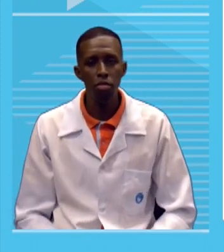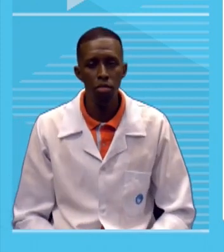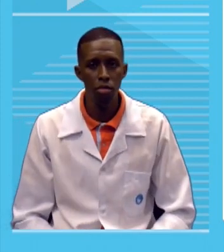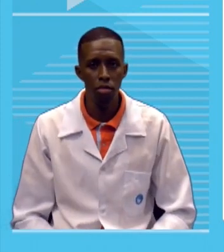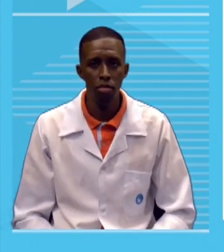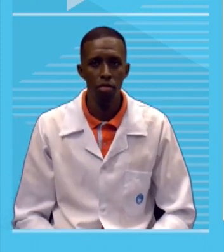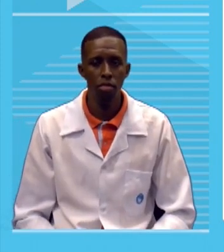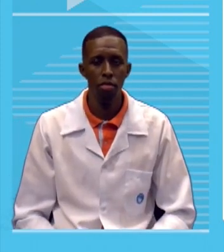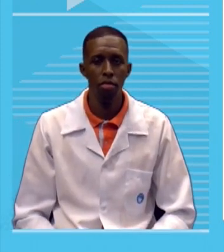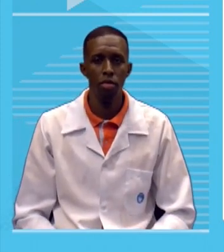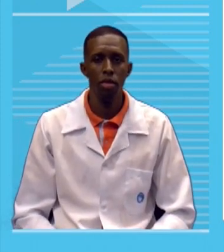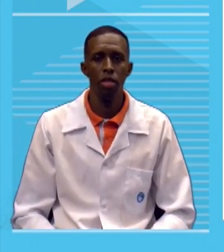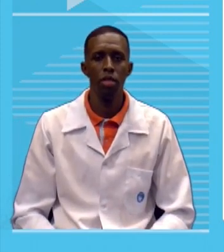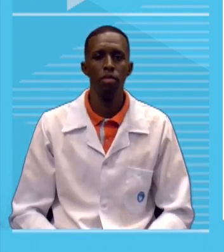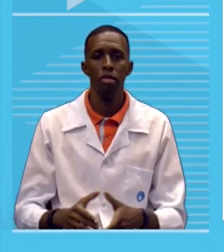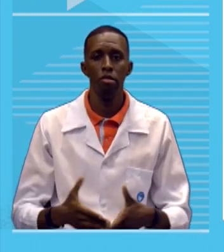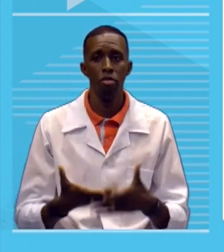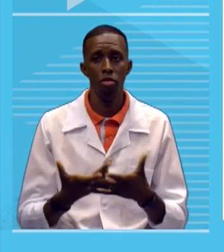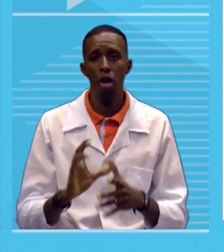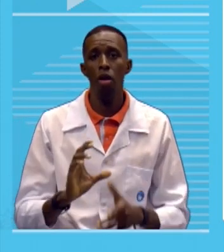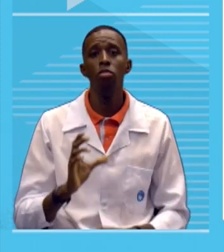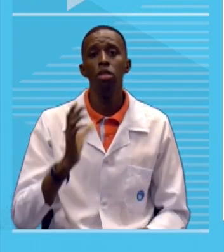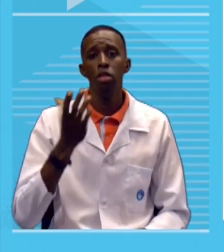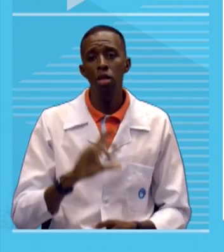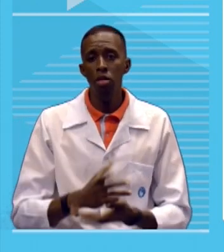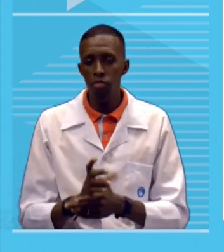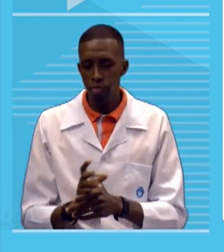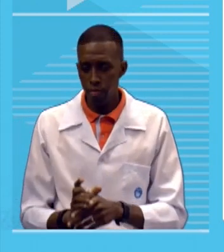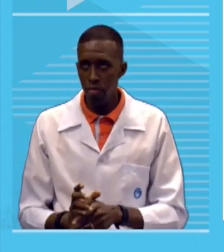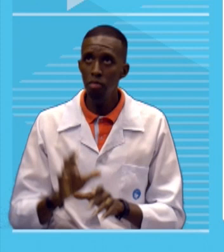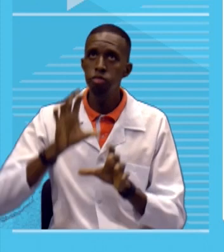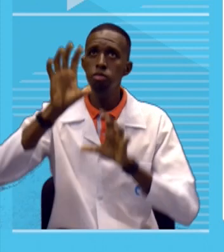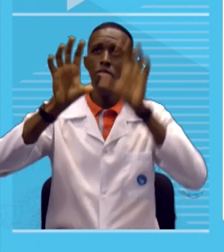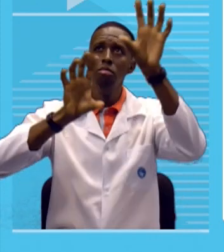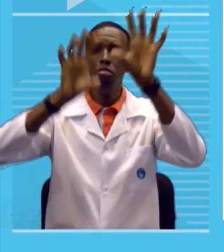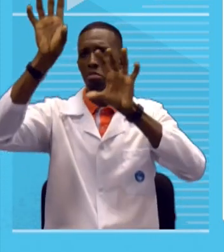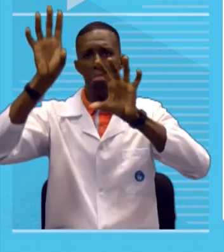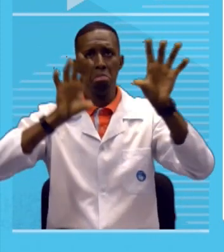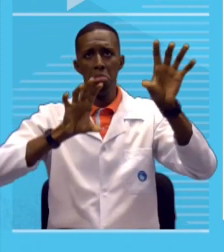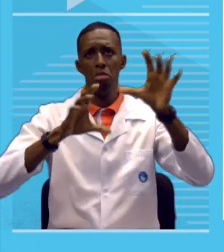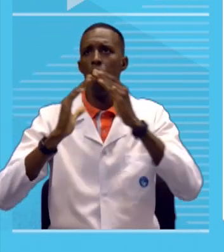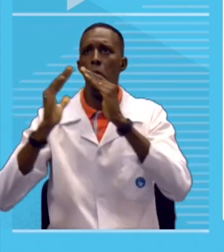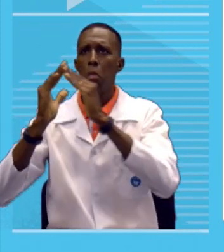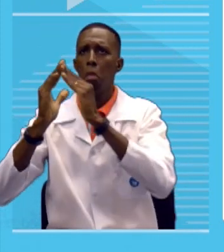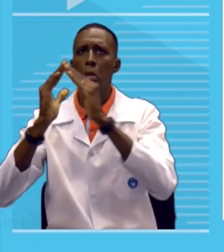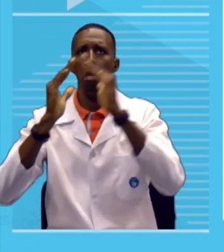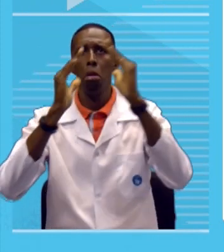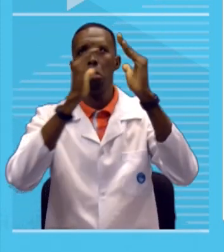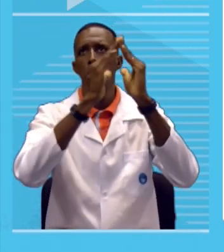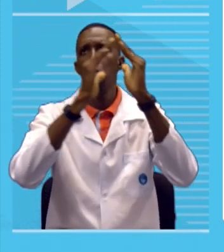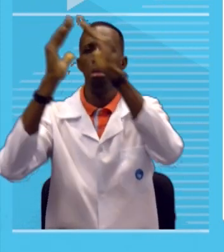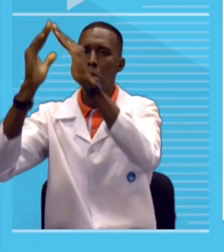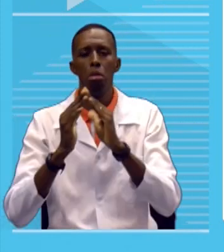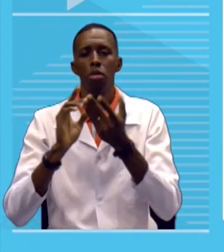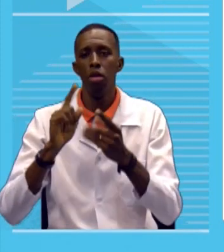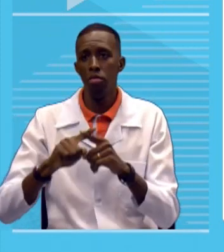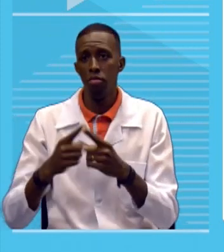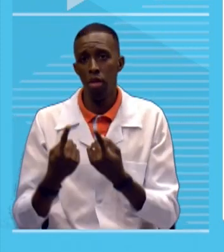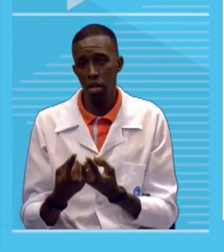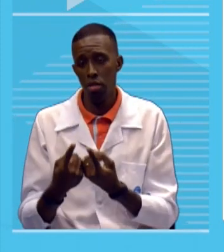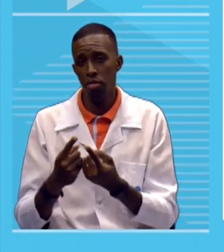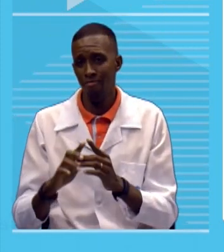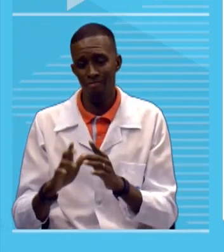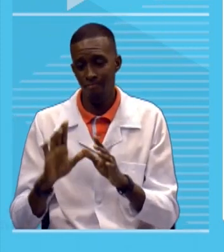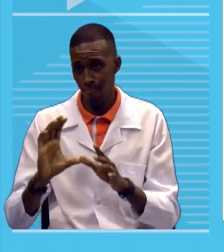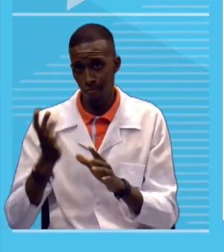dentro daquela região, mas ela migra porque mais uma vez nós já sabemos, a pessoa ela tá procurando trabalho, moradia,